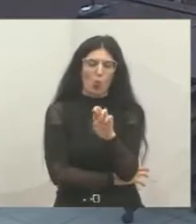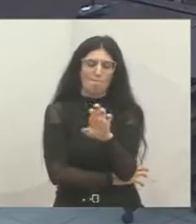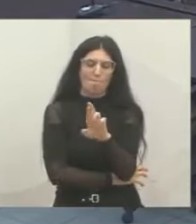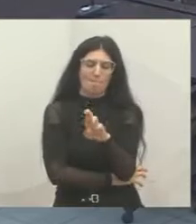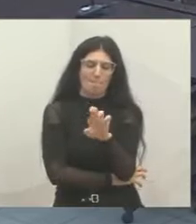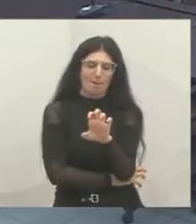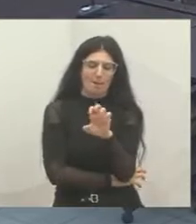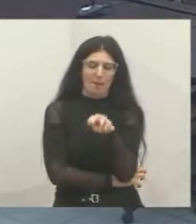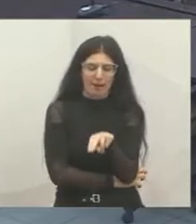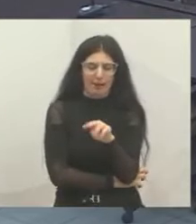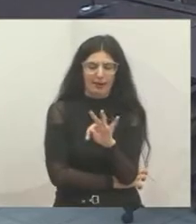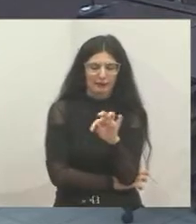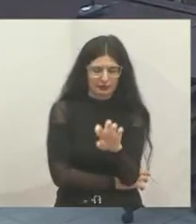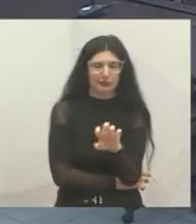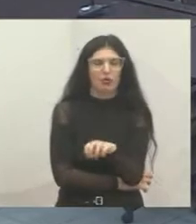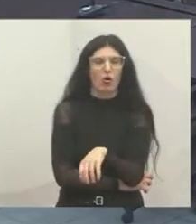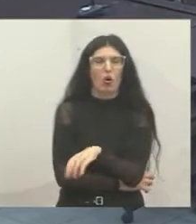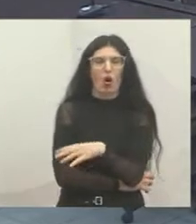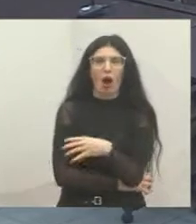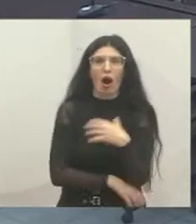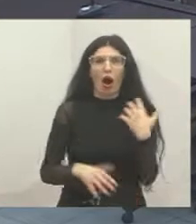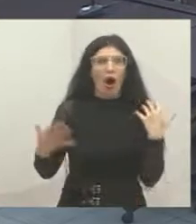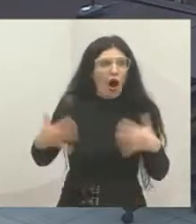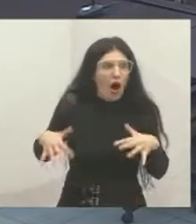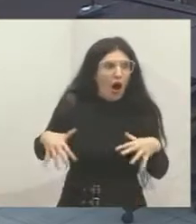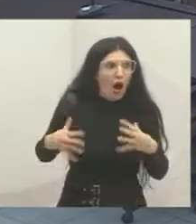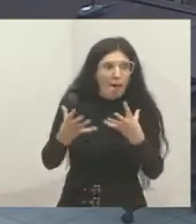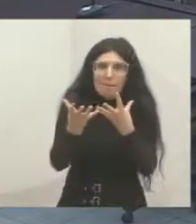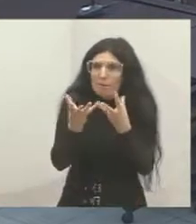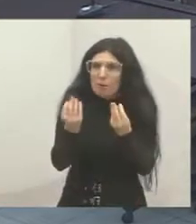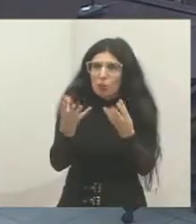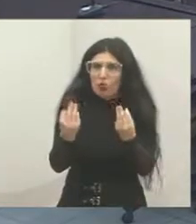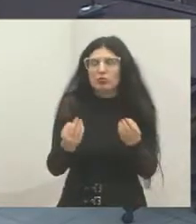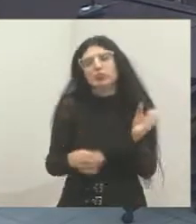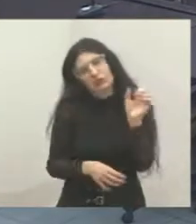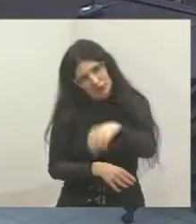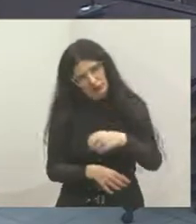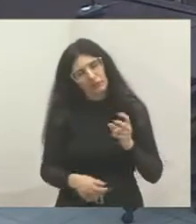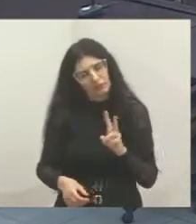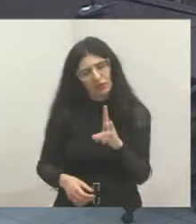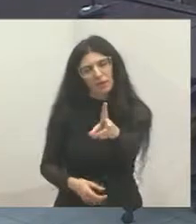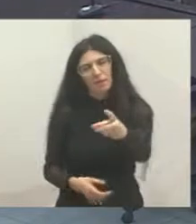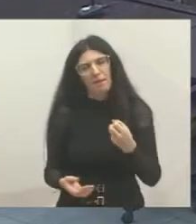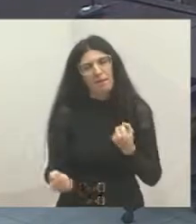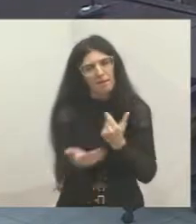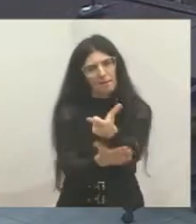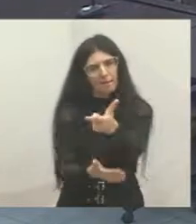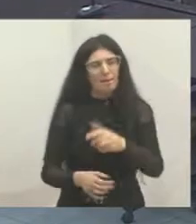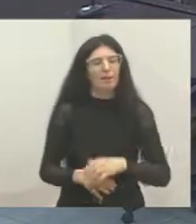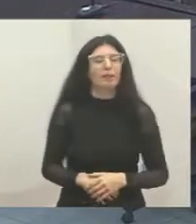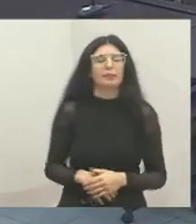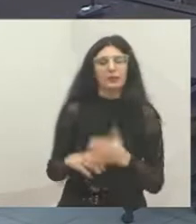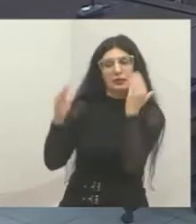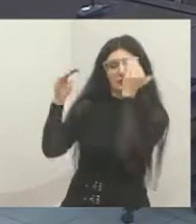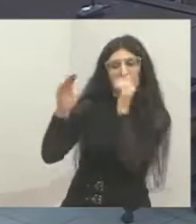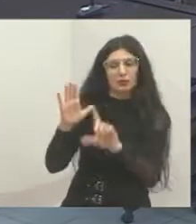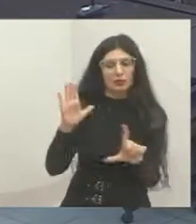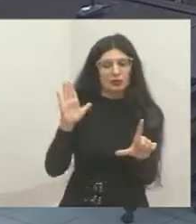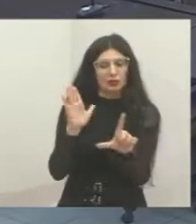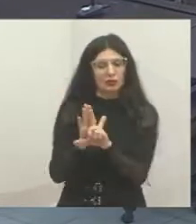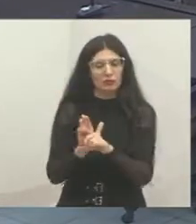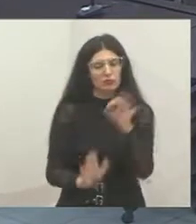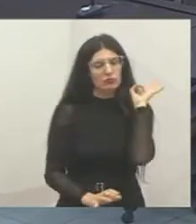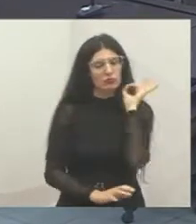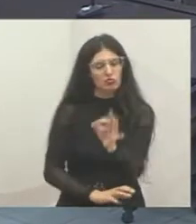alto até, então ele vai estar ali dentro, esses valores, né? Então, a classificação fica ali, que de acordo com a legislação para o Tribunal de Contas, que